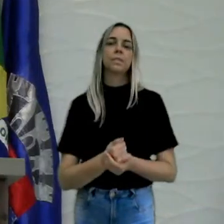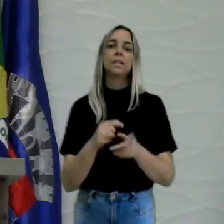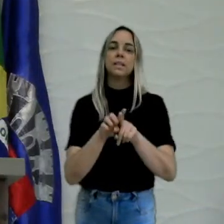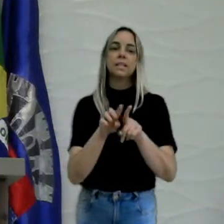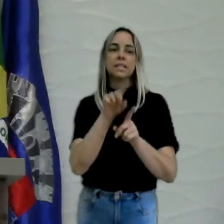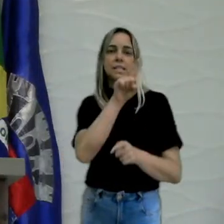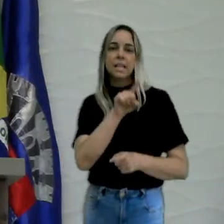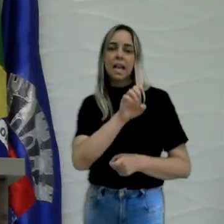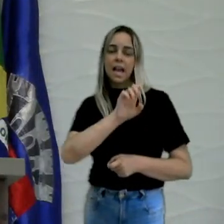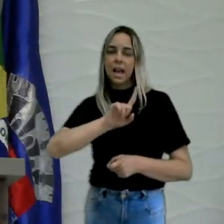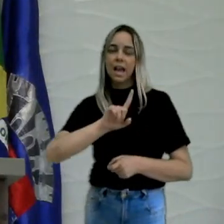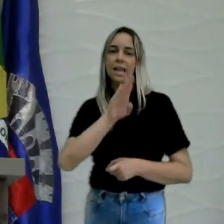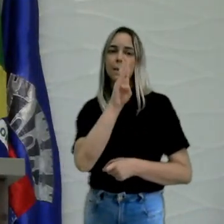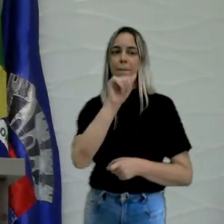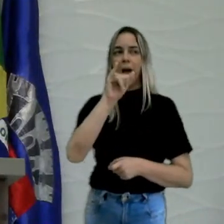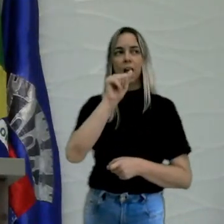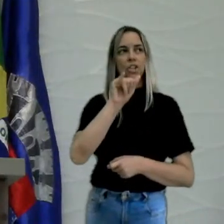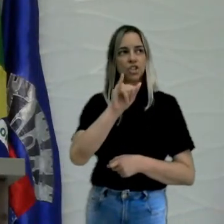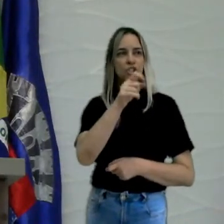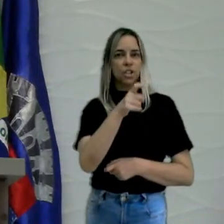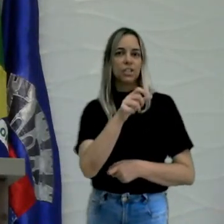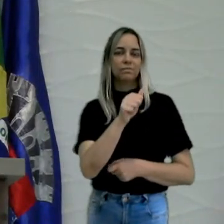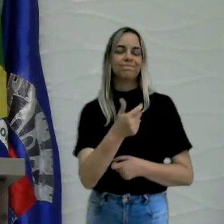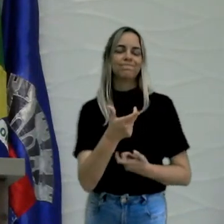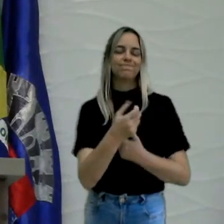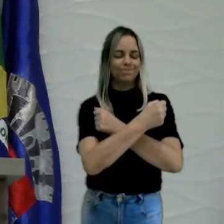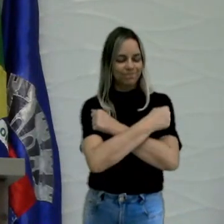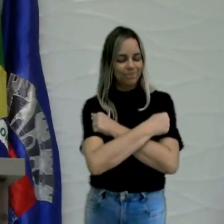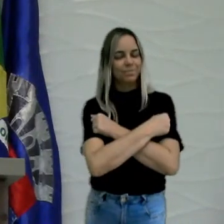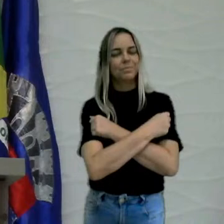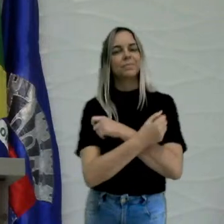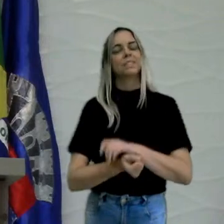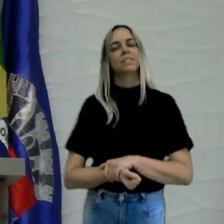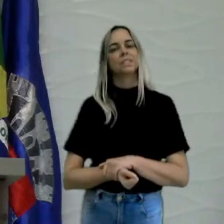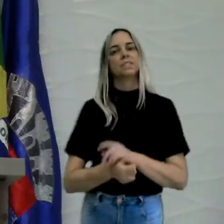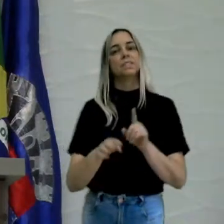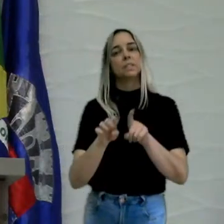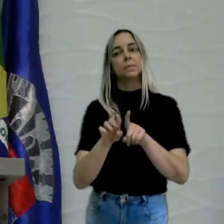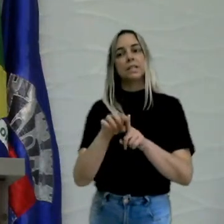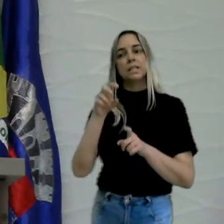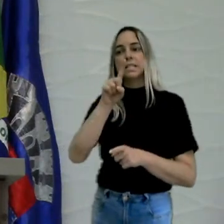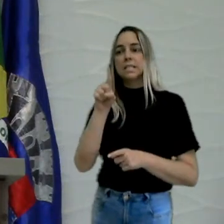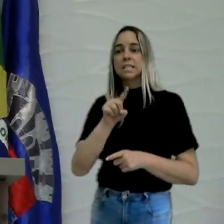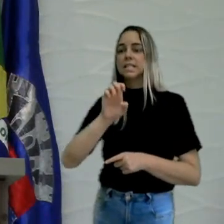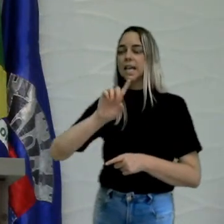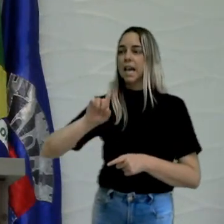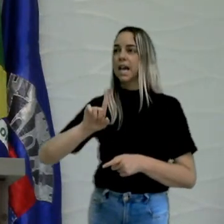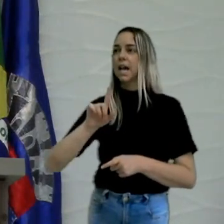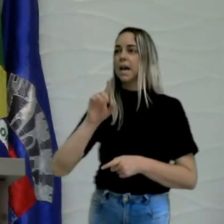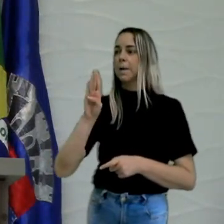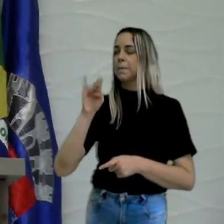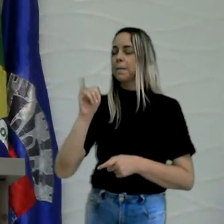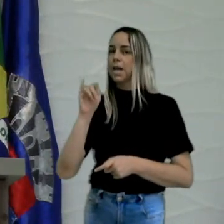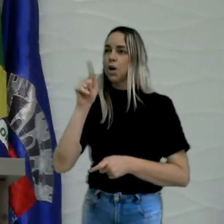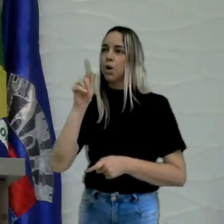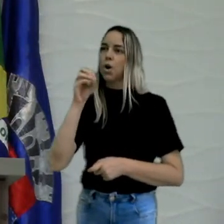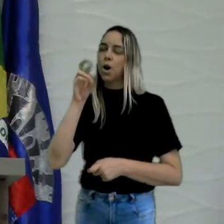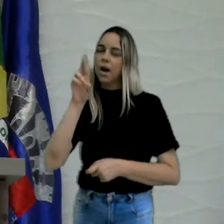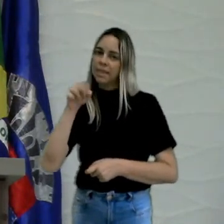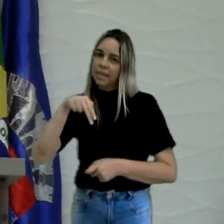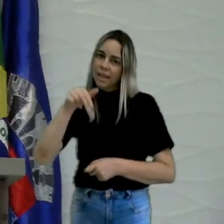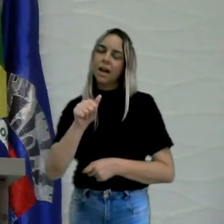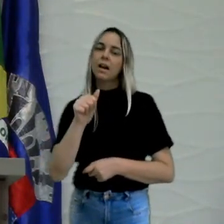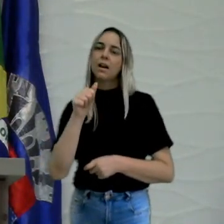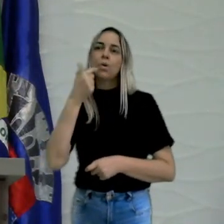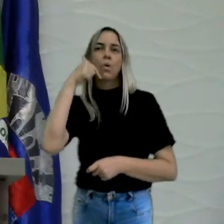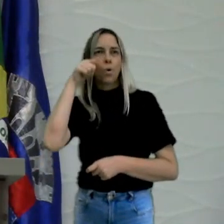Deus o levou. Um abraço na família de Zé da Baixa. Nosso amigo Zé Bigorna, que o enterro foi ontem, abraçando toda a